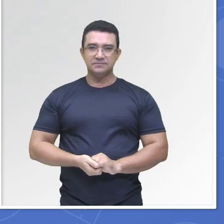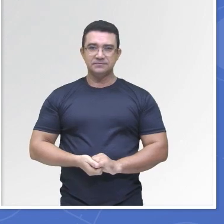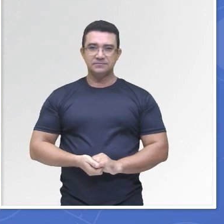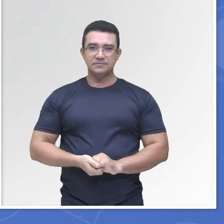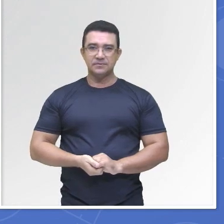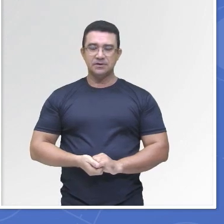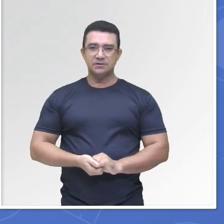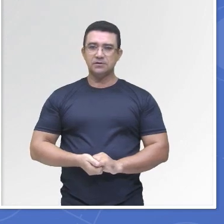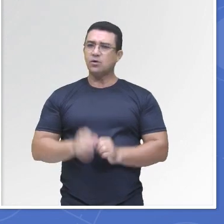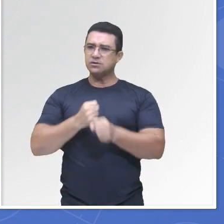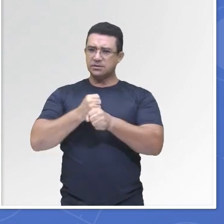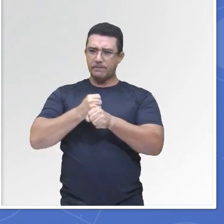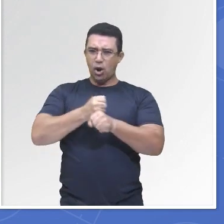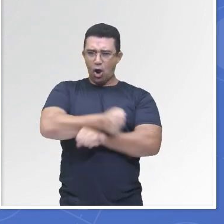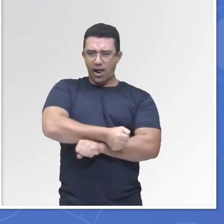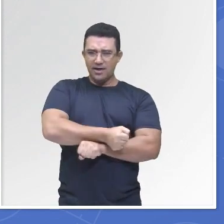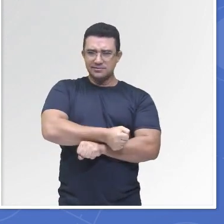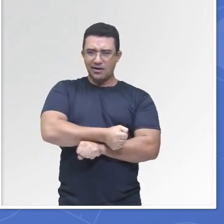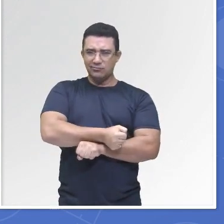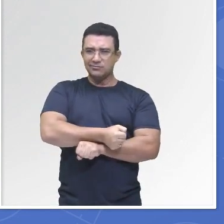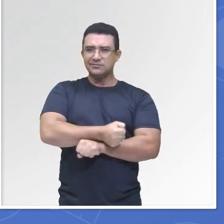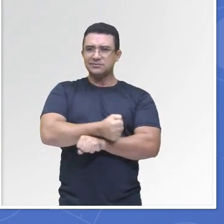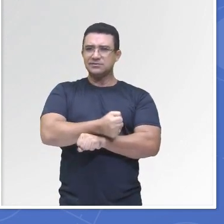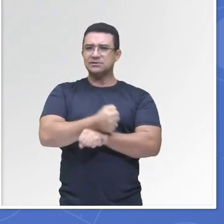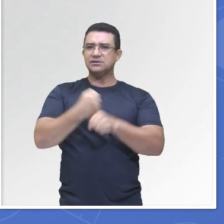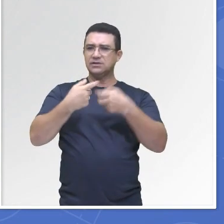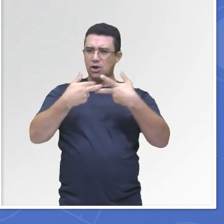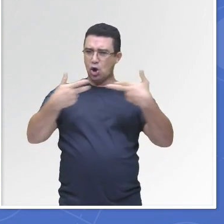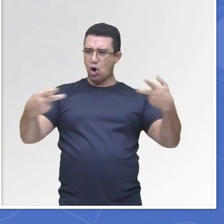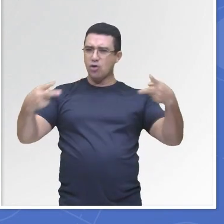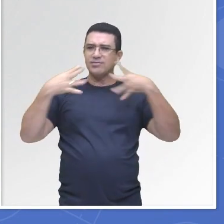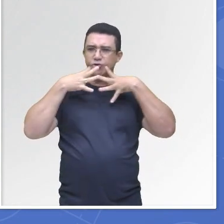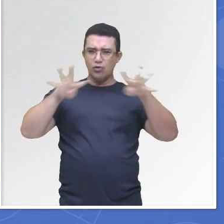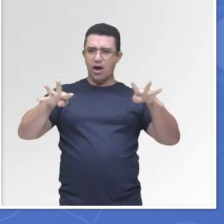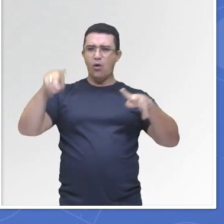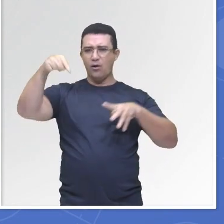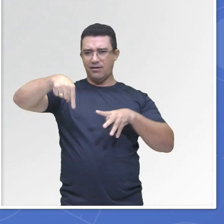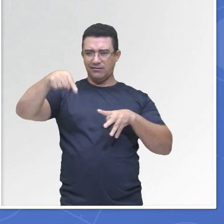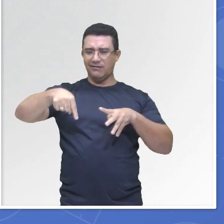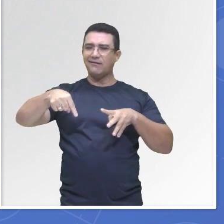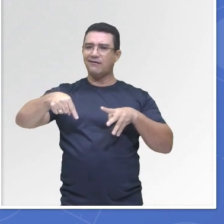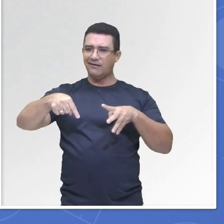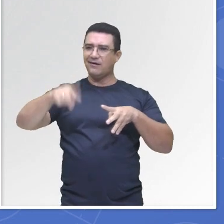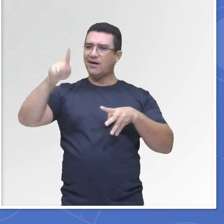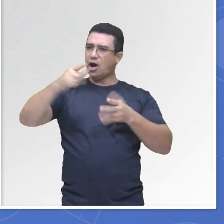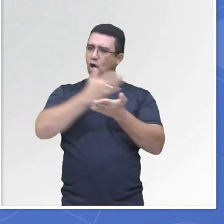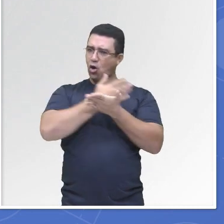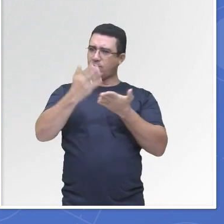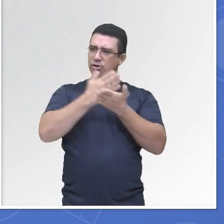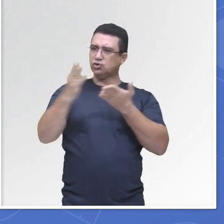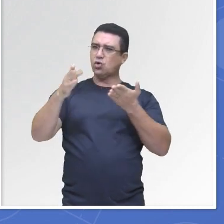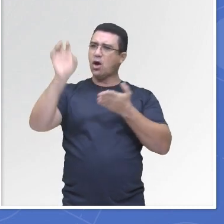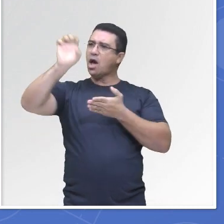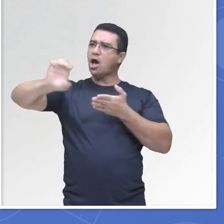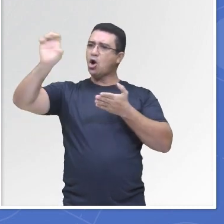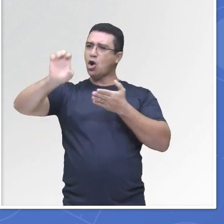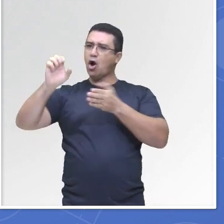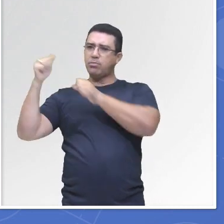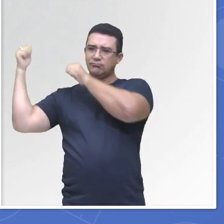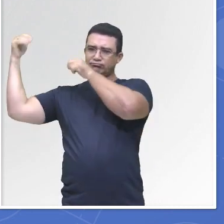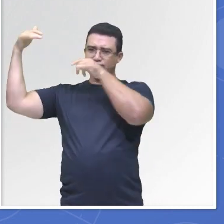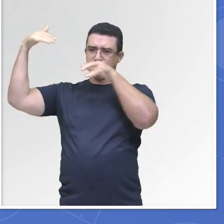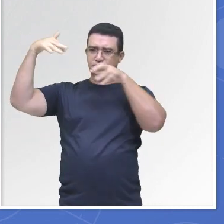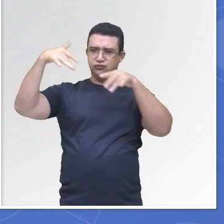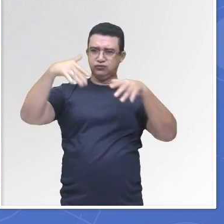essa exploração das drogas do sertão vai ser o carro-chefe dessa colonização dos europeus aqui